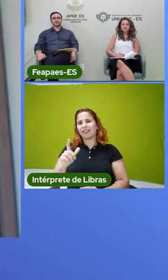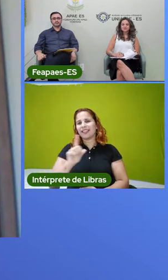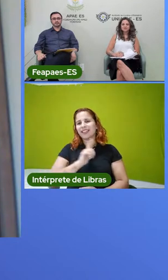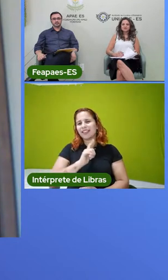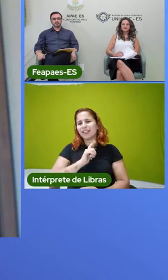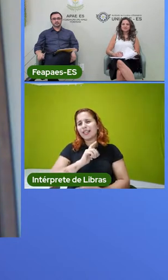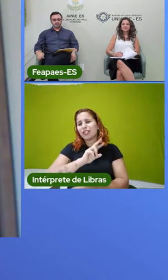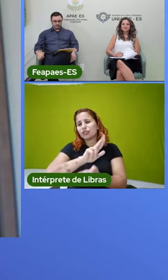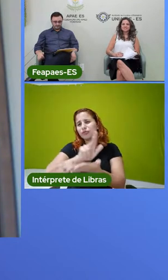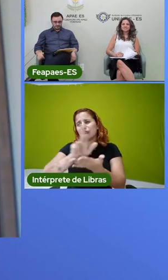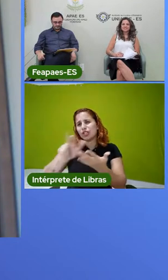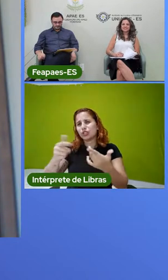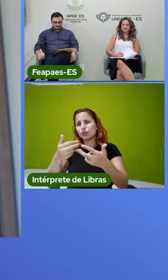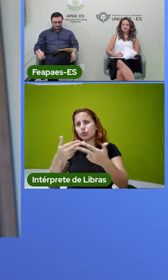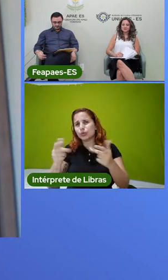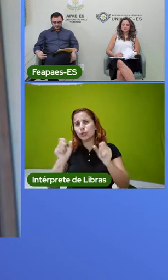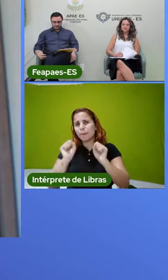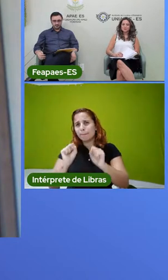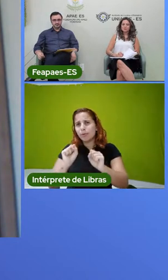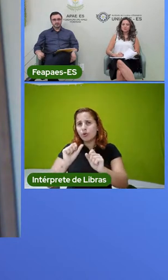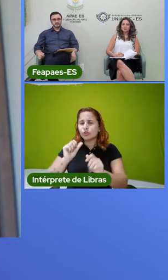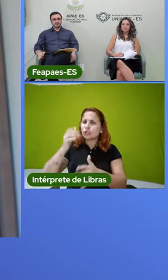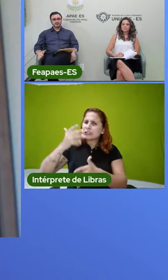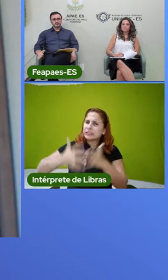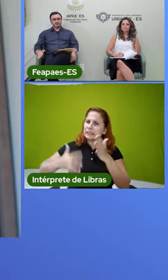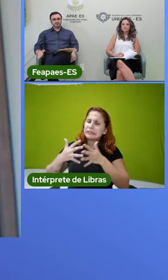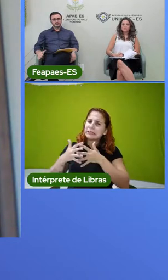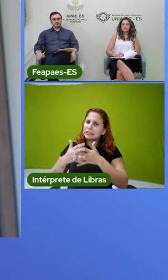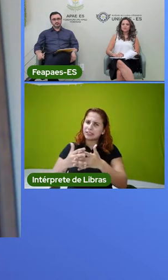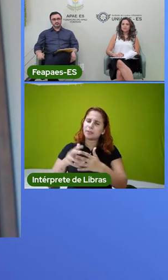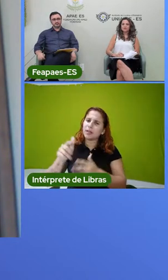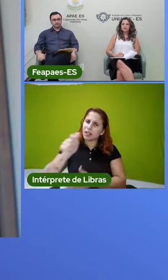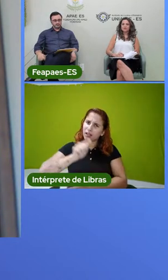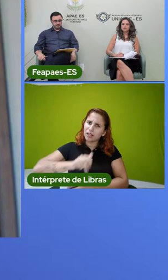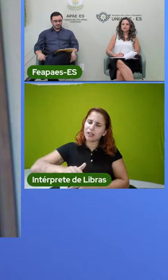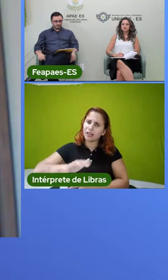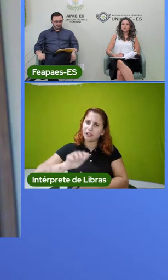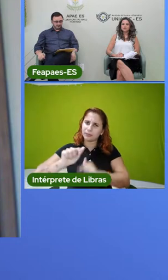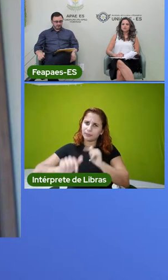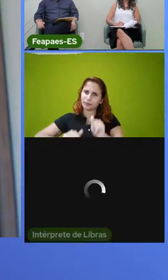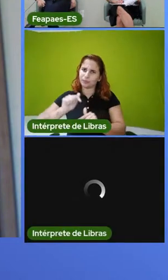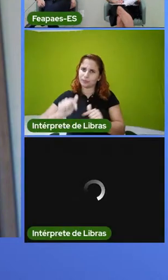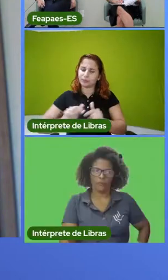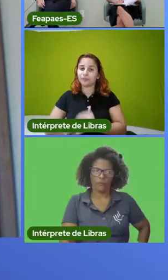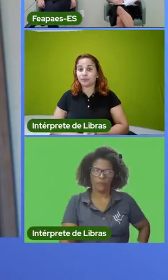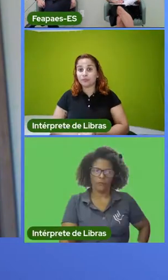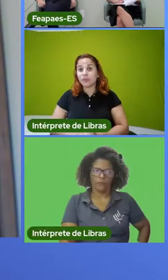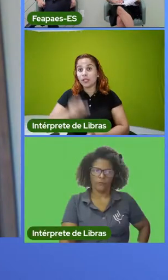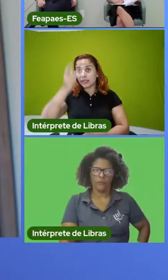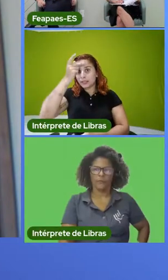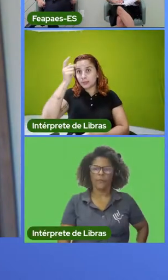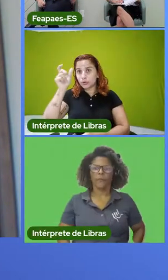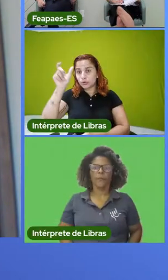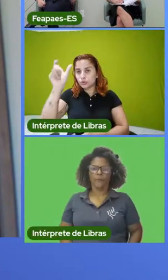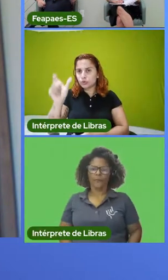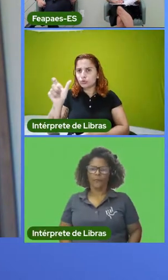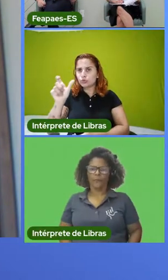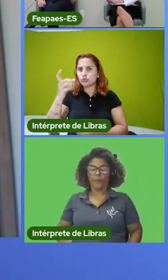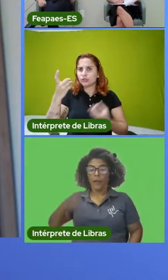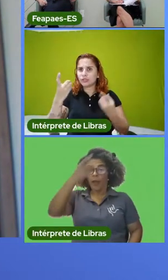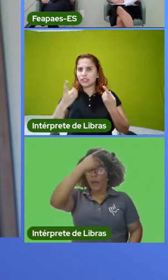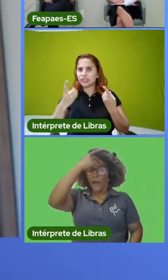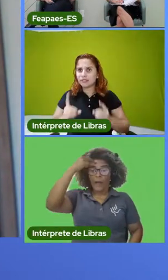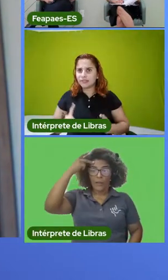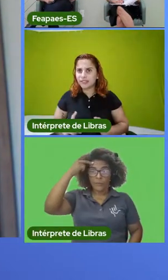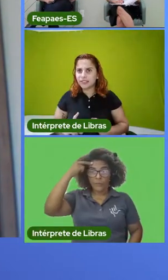indignos. Então, vamos com calma. O que eu quero dizer é que as pessoas com deficiência, elas têm que ter acesso a todos os direitos